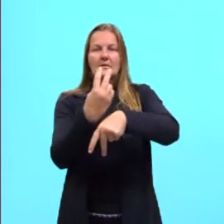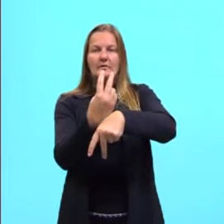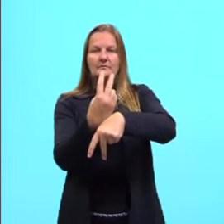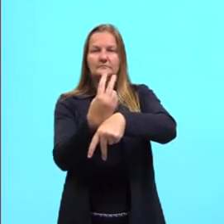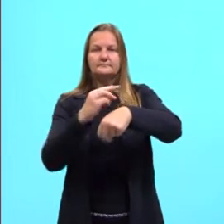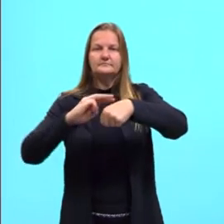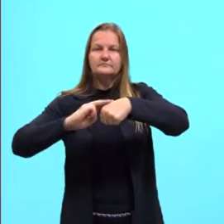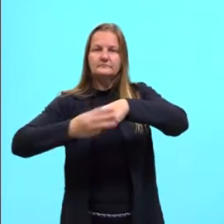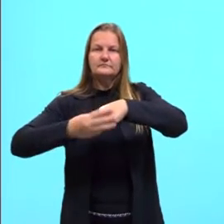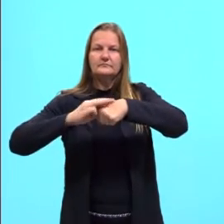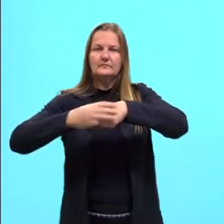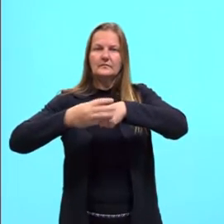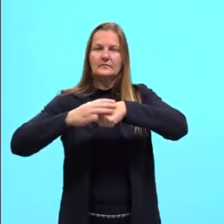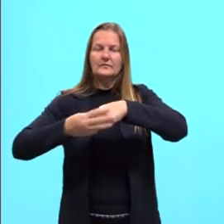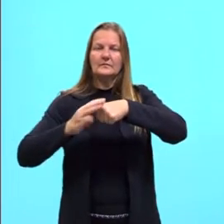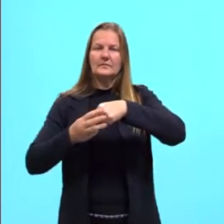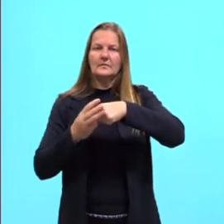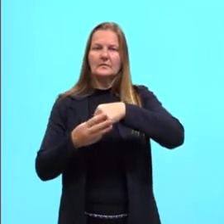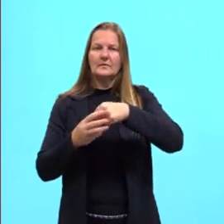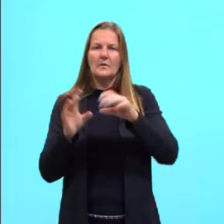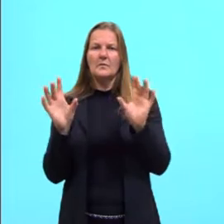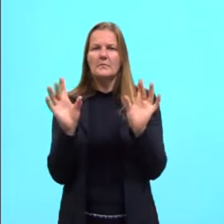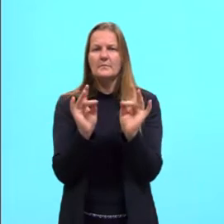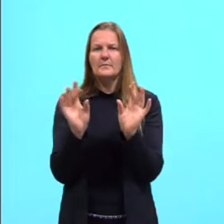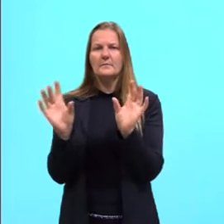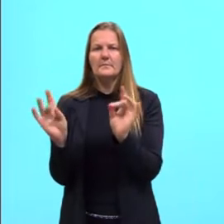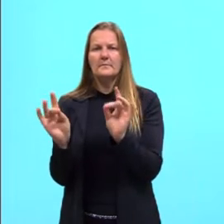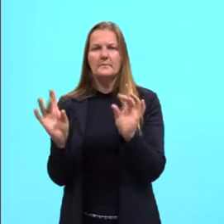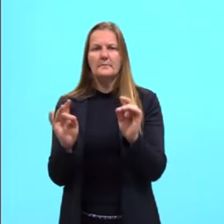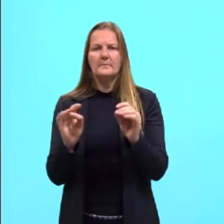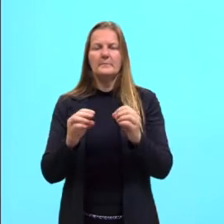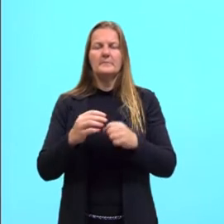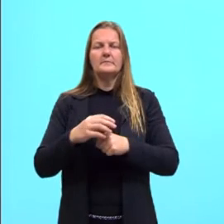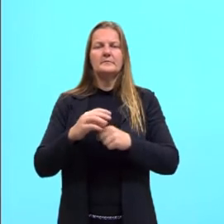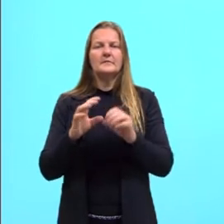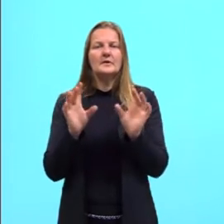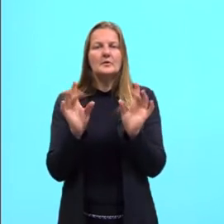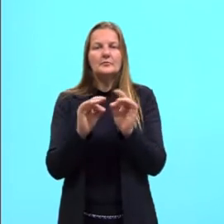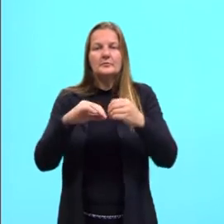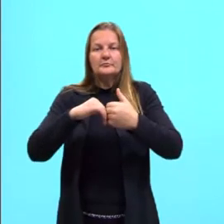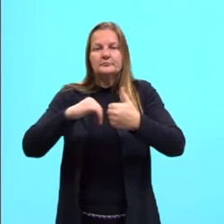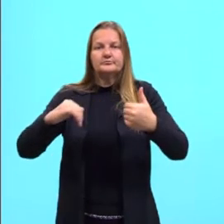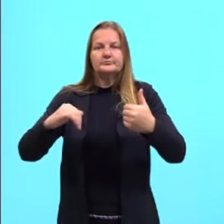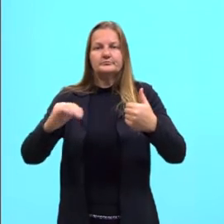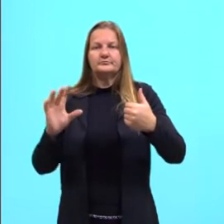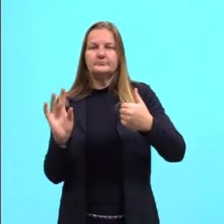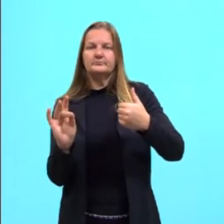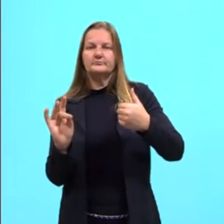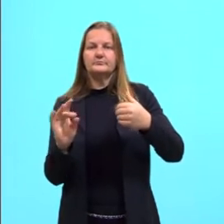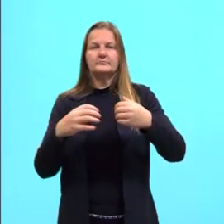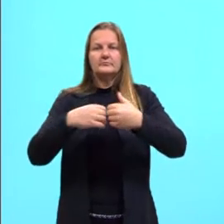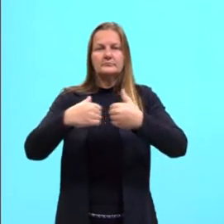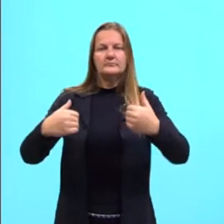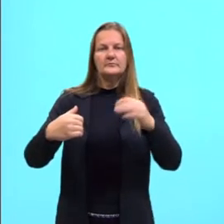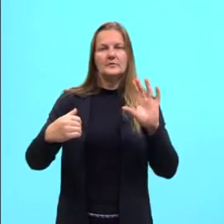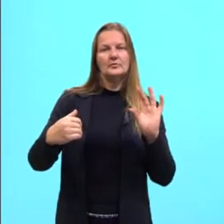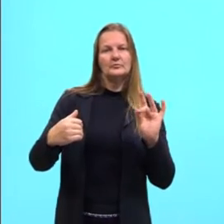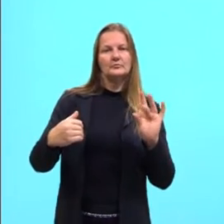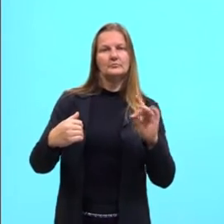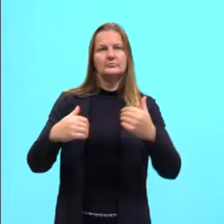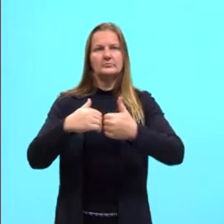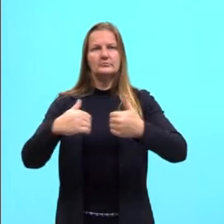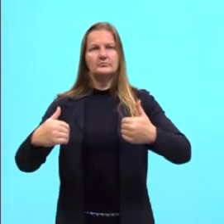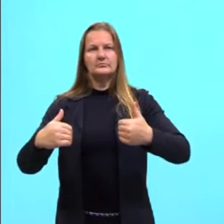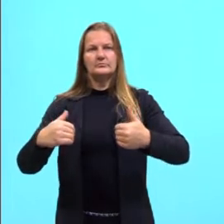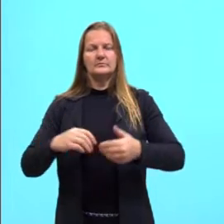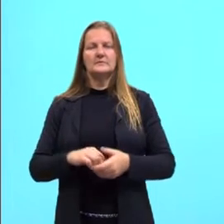terminar bem trabalho além de se separar ele vai prender as cromátides para elas não se unirem novamente coitadinhos bom então